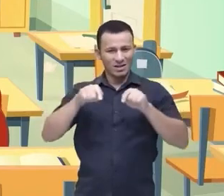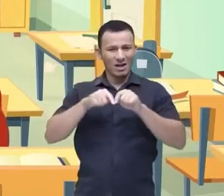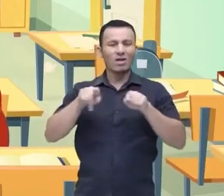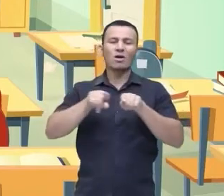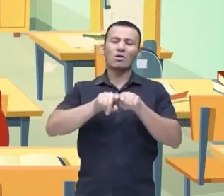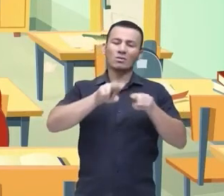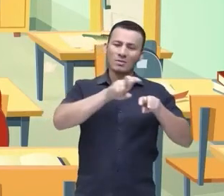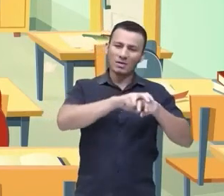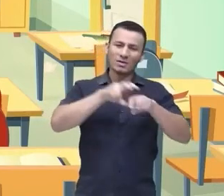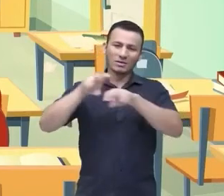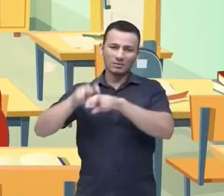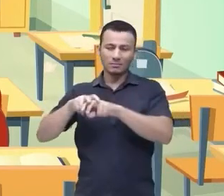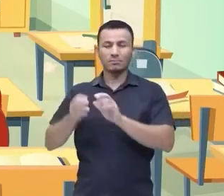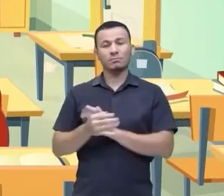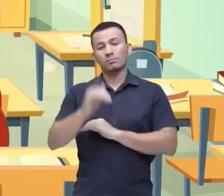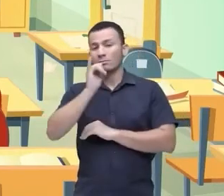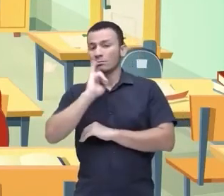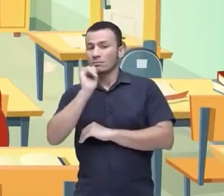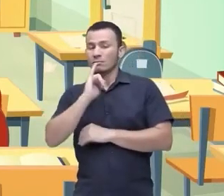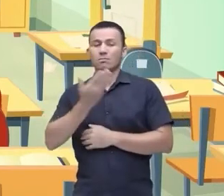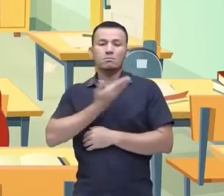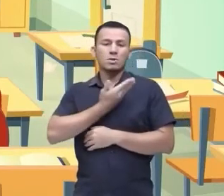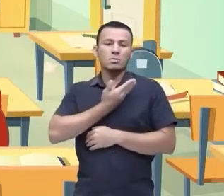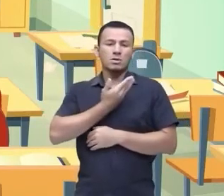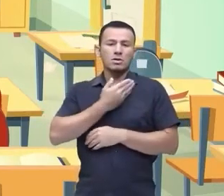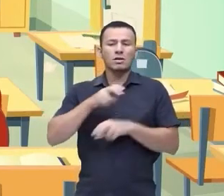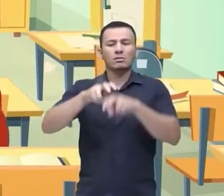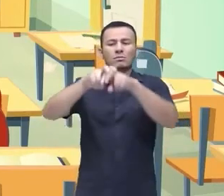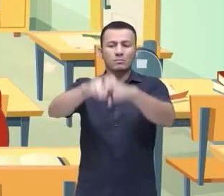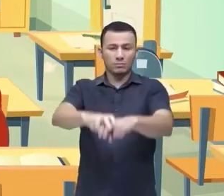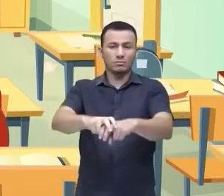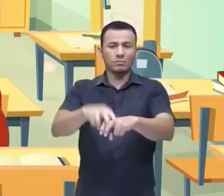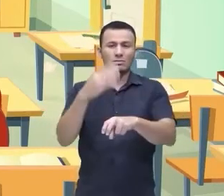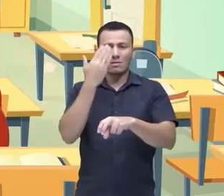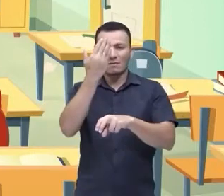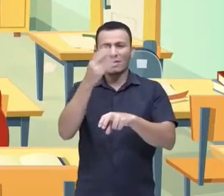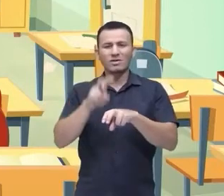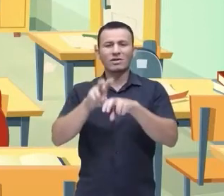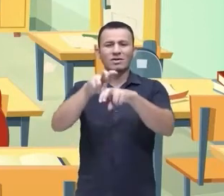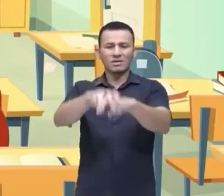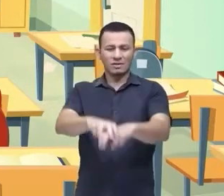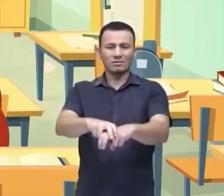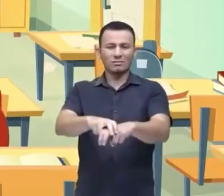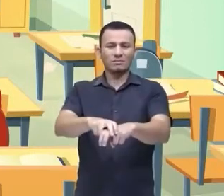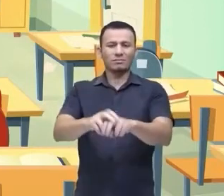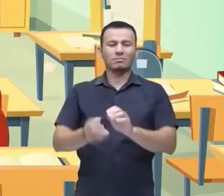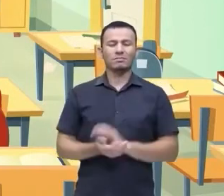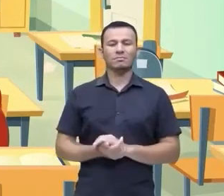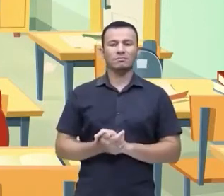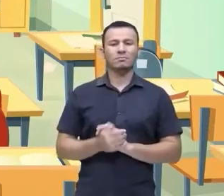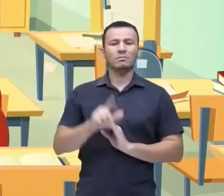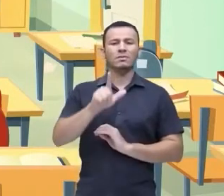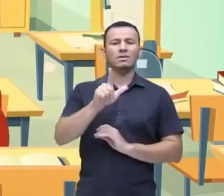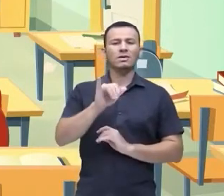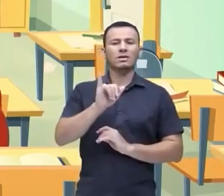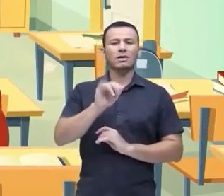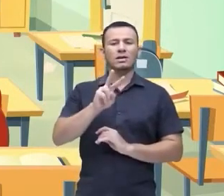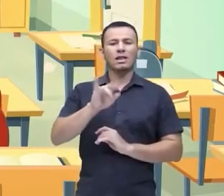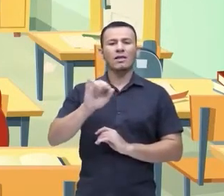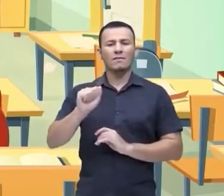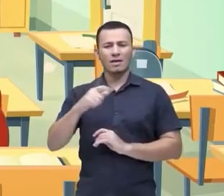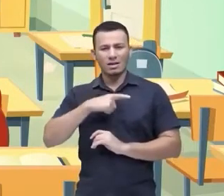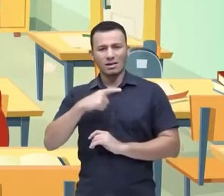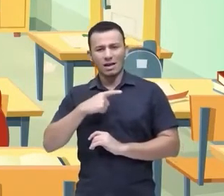minha frente, uma aluninha que ela sempre senta na minha frente, a Lívia, ela sempre fica ali, ó. Tem alguma Lívia aí estudando, vendo a